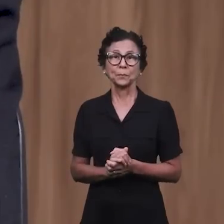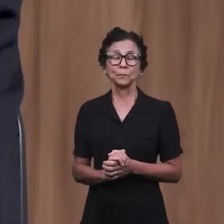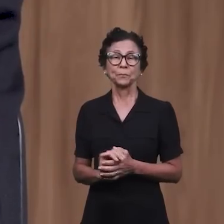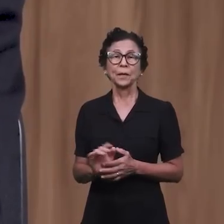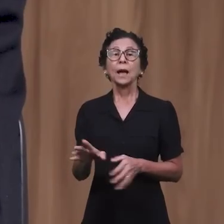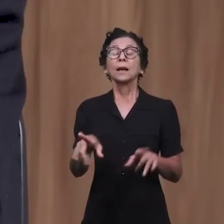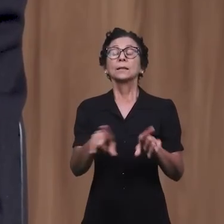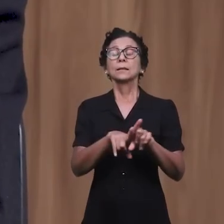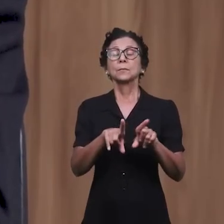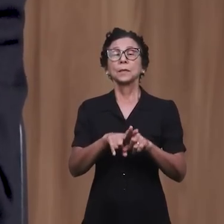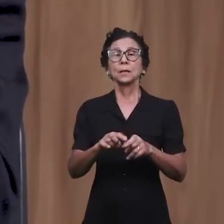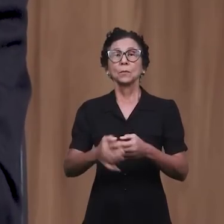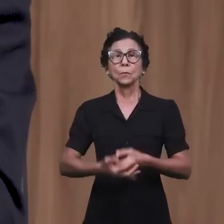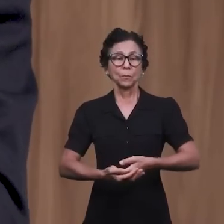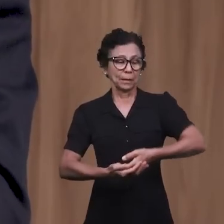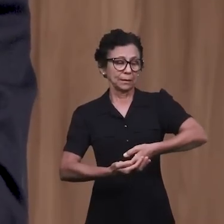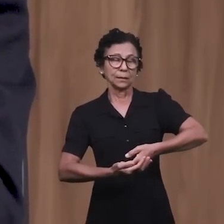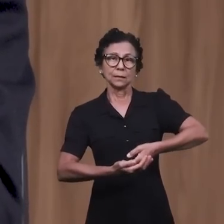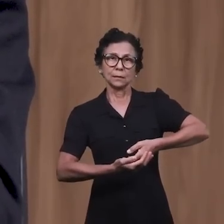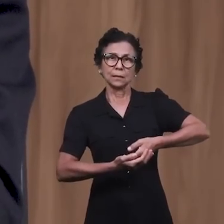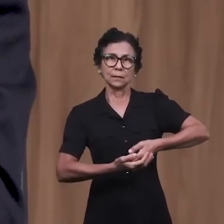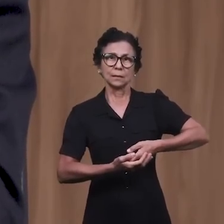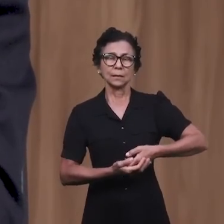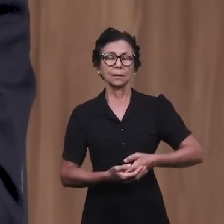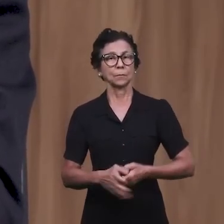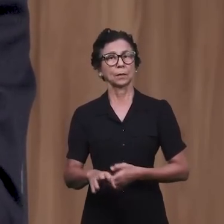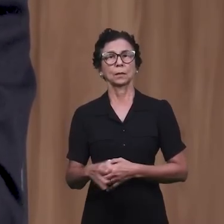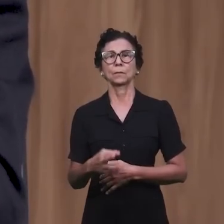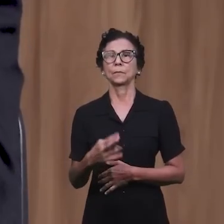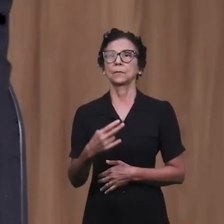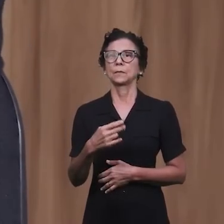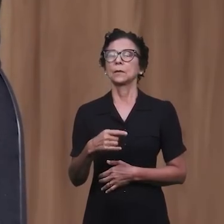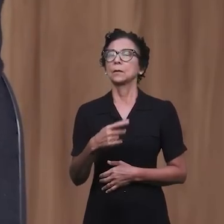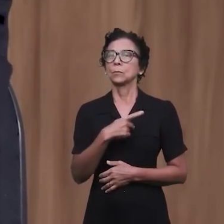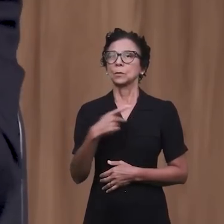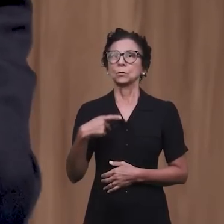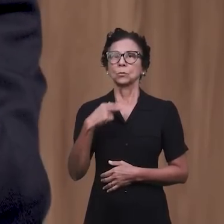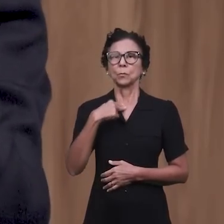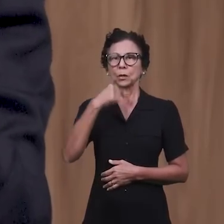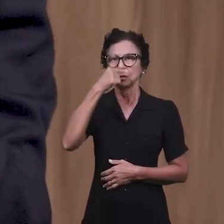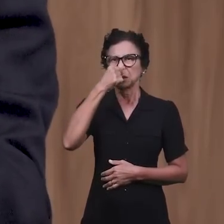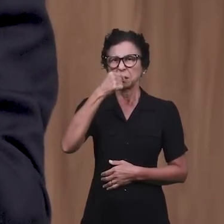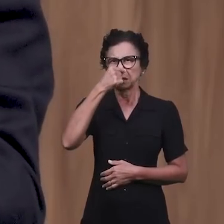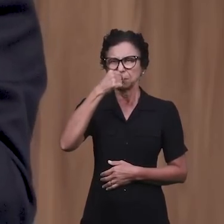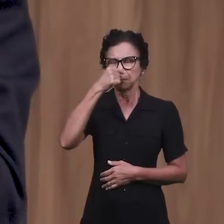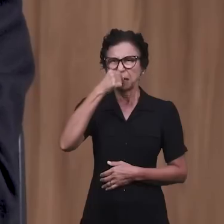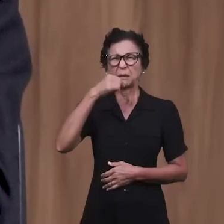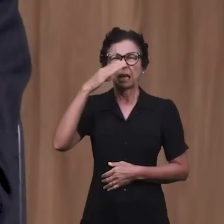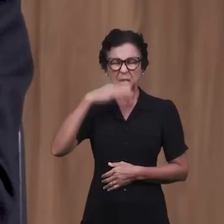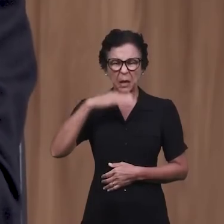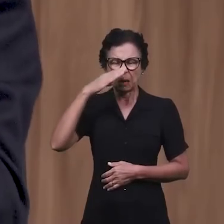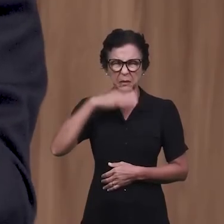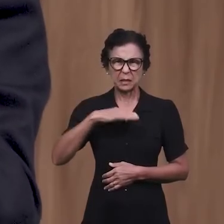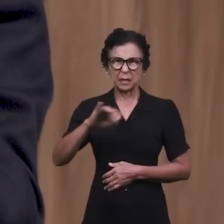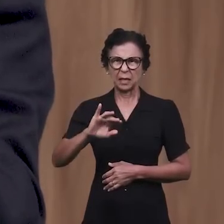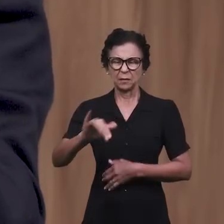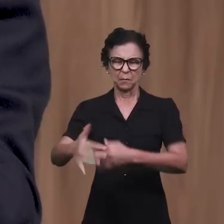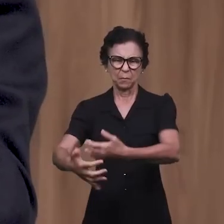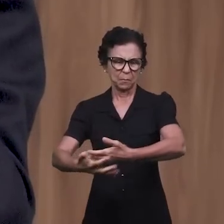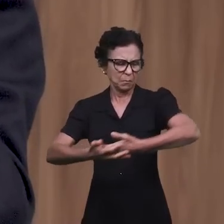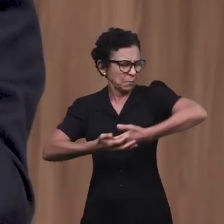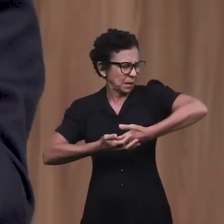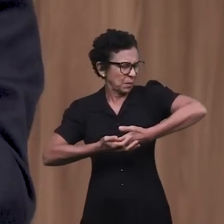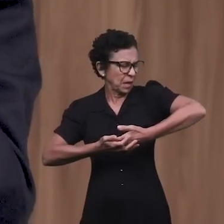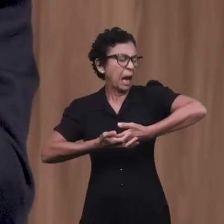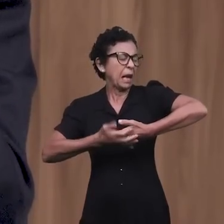uma criança, é muito bom, desde que o pastor não esteja gripado, né? Pegar a criança no colo, traz a criança no púlpito. A família vai